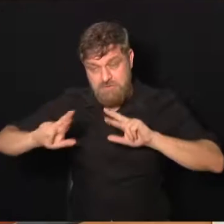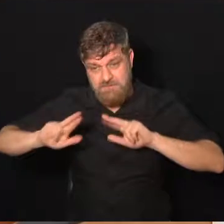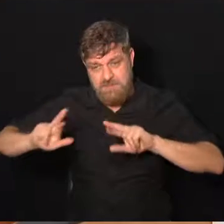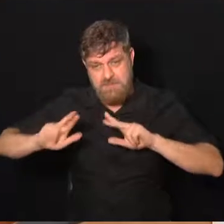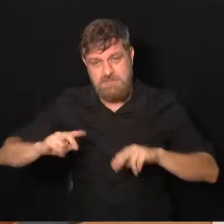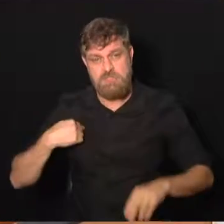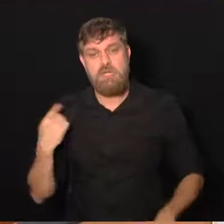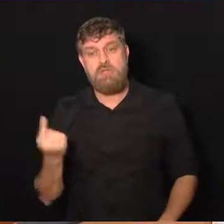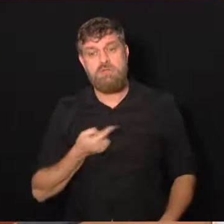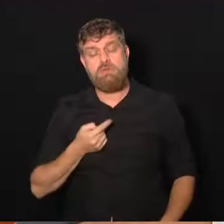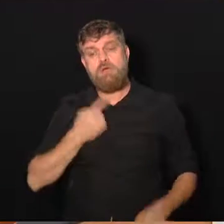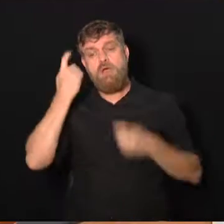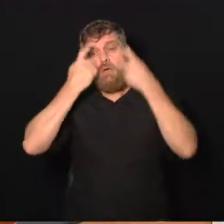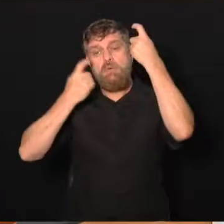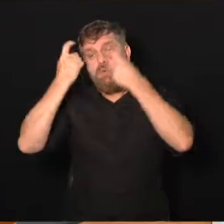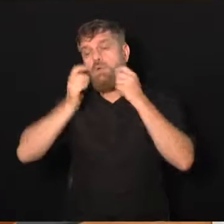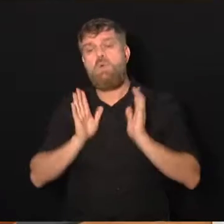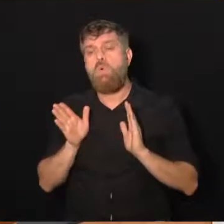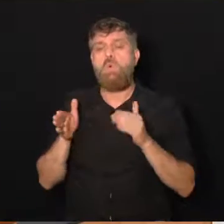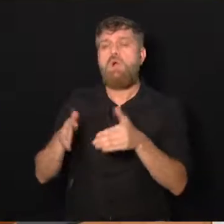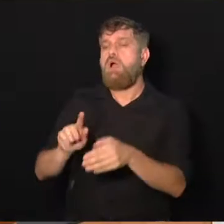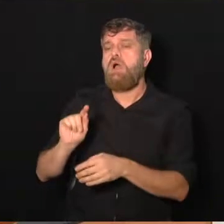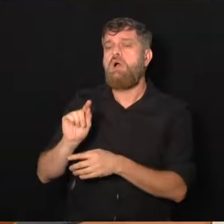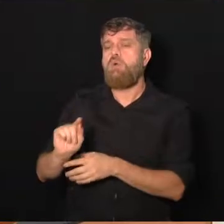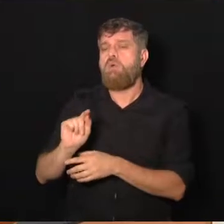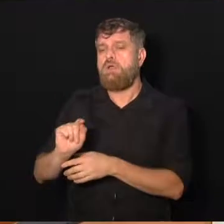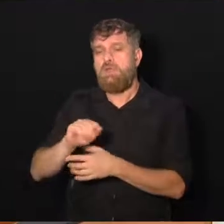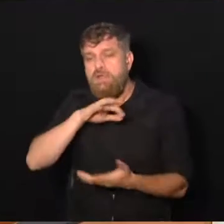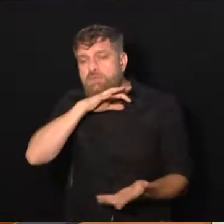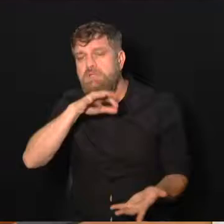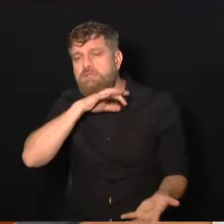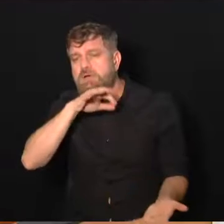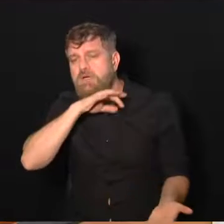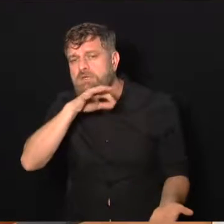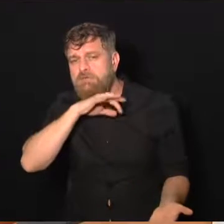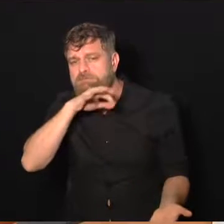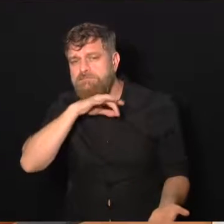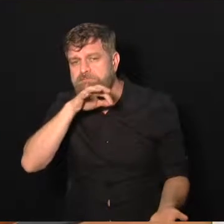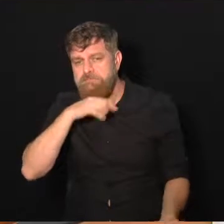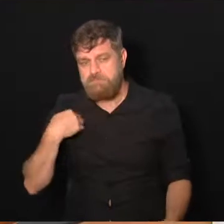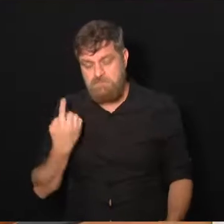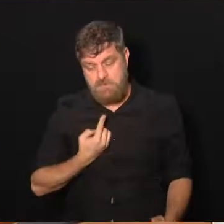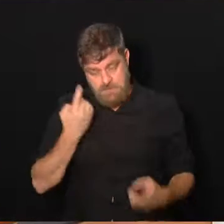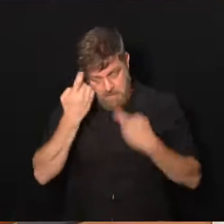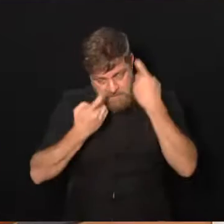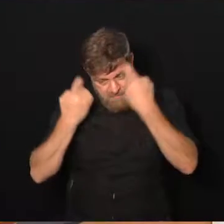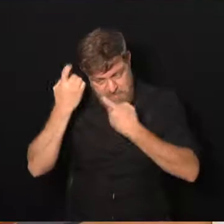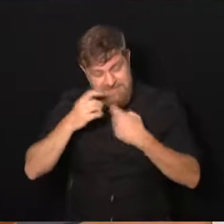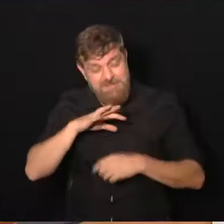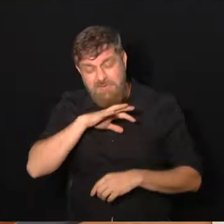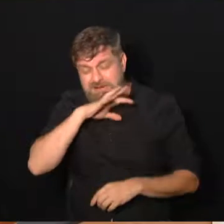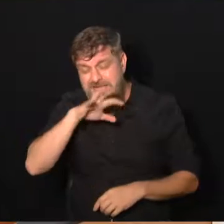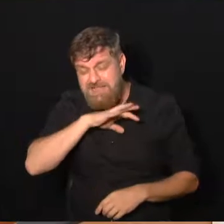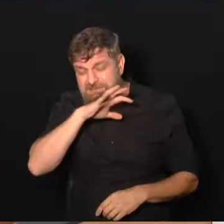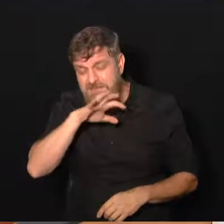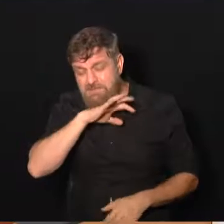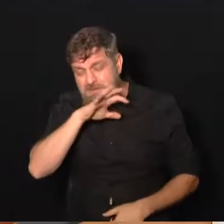essa. A nossa preocupação é com o animal. Né? A nossa preocupação é exclusivamente com o